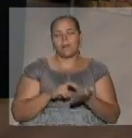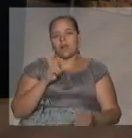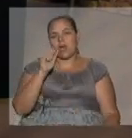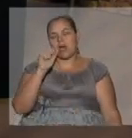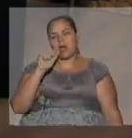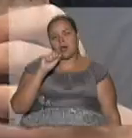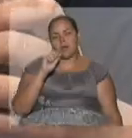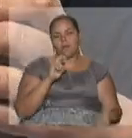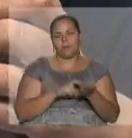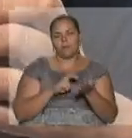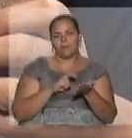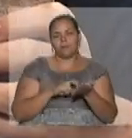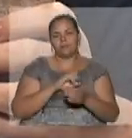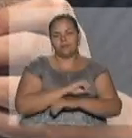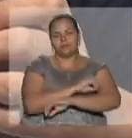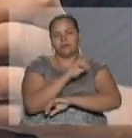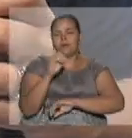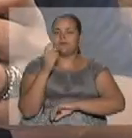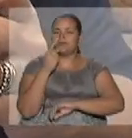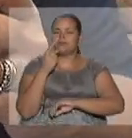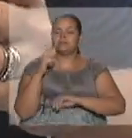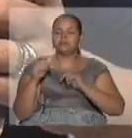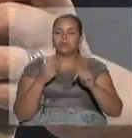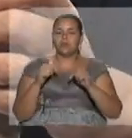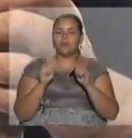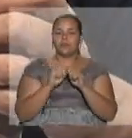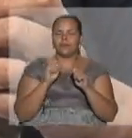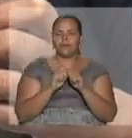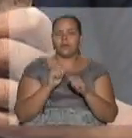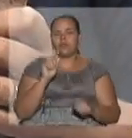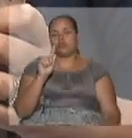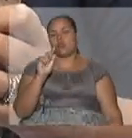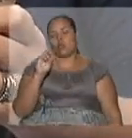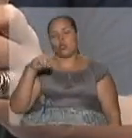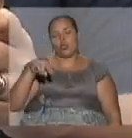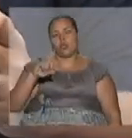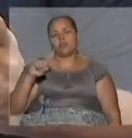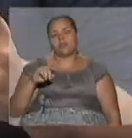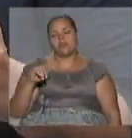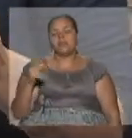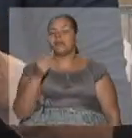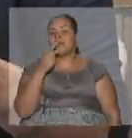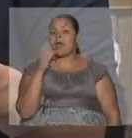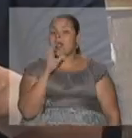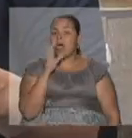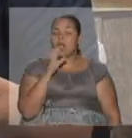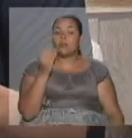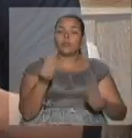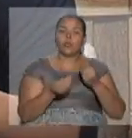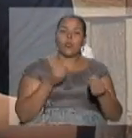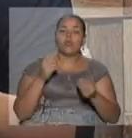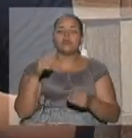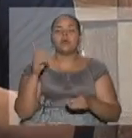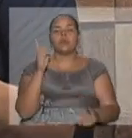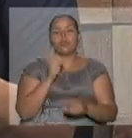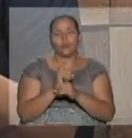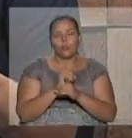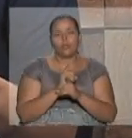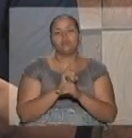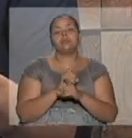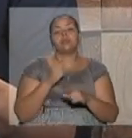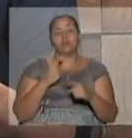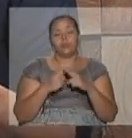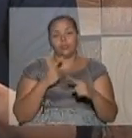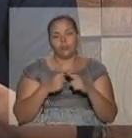trabalho maravilhoso que você fez com o Gonzaguinha. Eu queria que você falasse muito rápido, porque não dá tempo da gente conversar mais, como foi esse teu encontro com o Gonzaguinha,